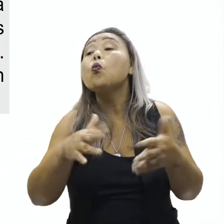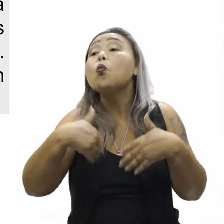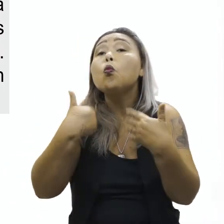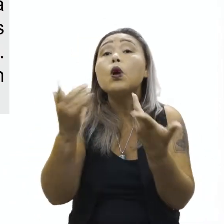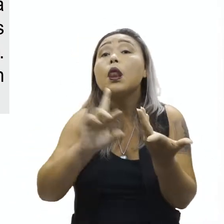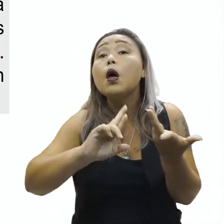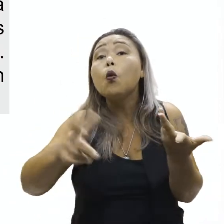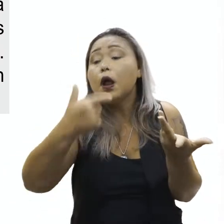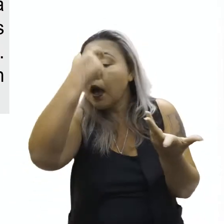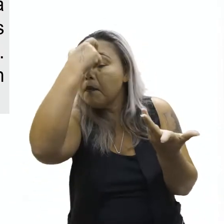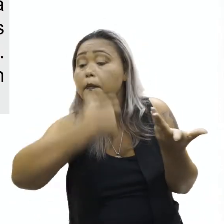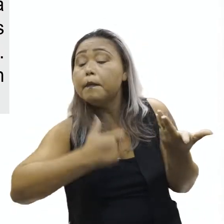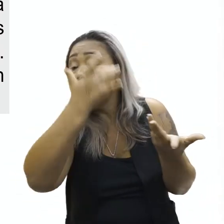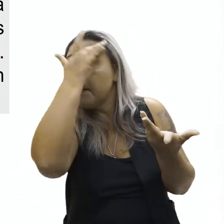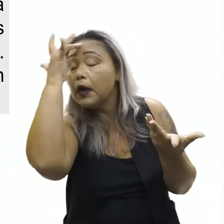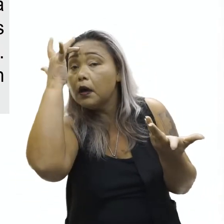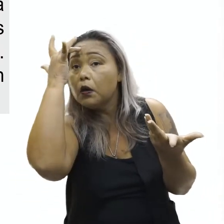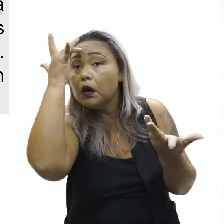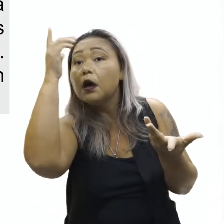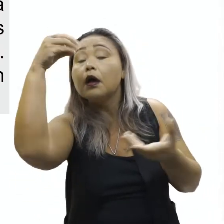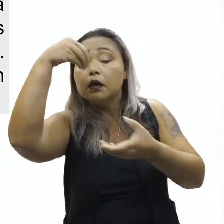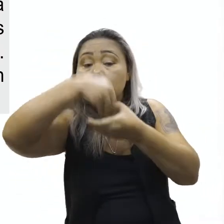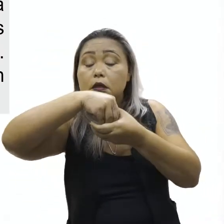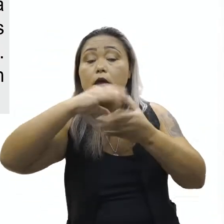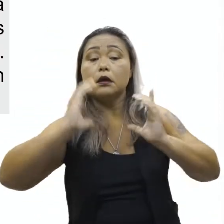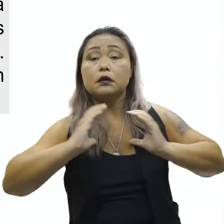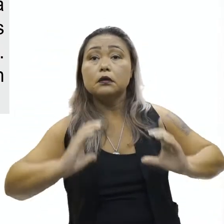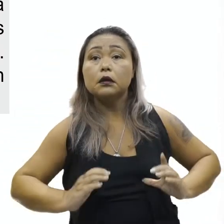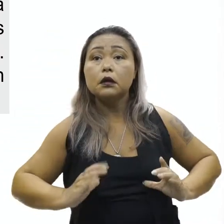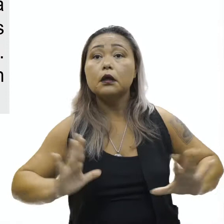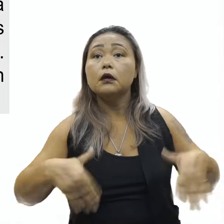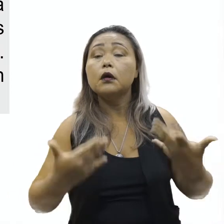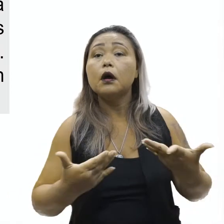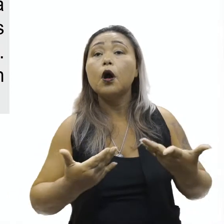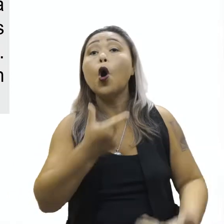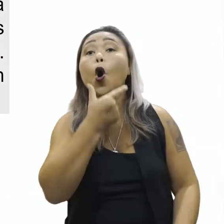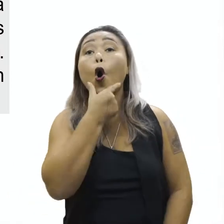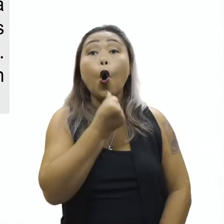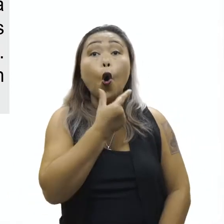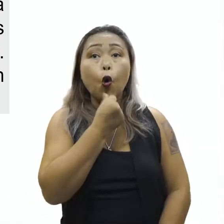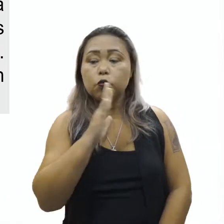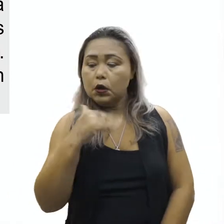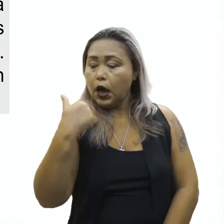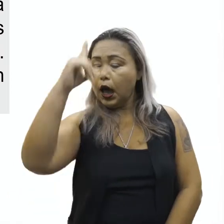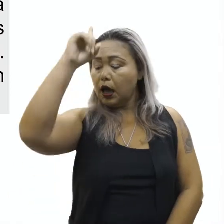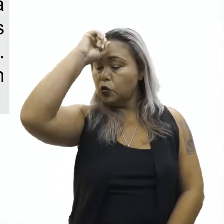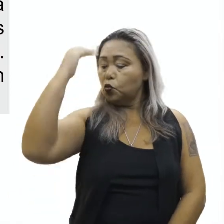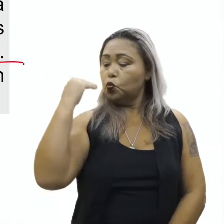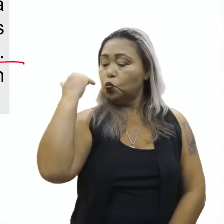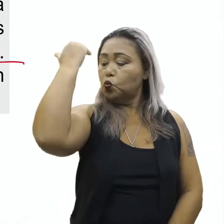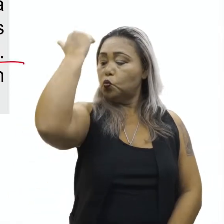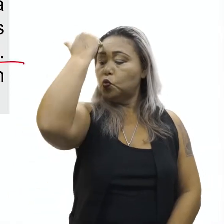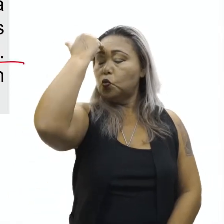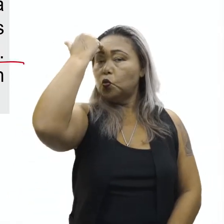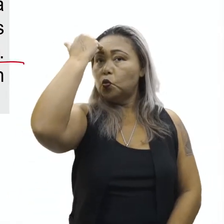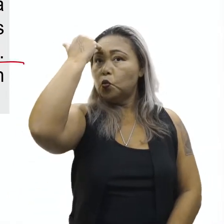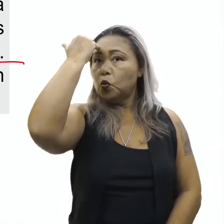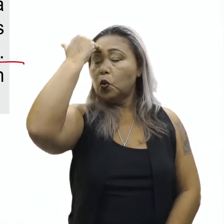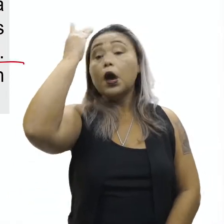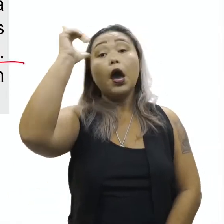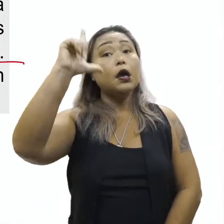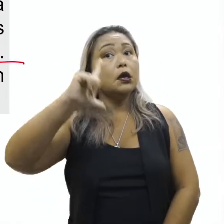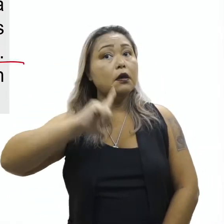eram, aliás, que eram consideradas cidadãs? Homens adultos e